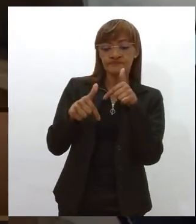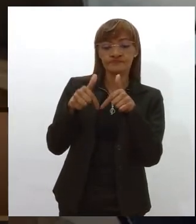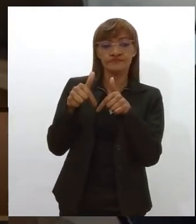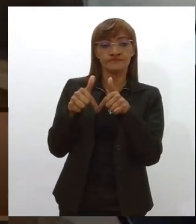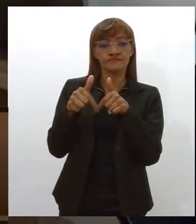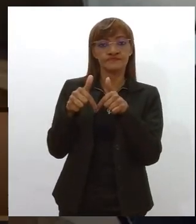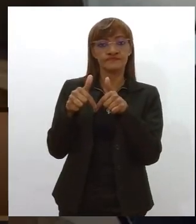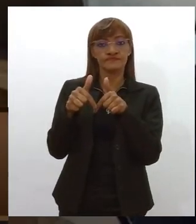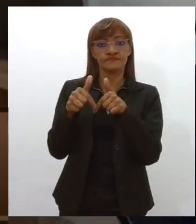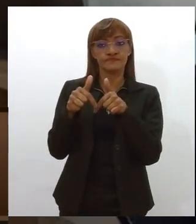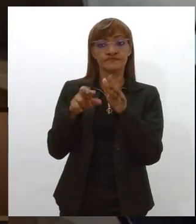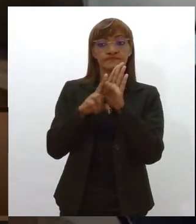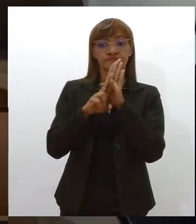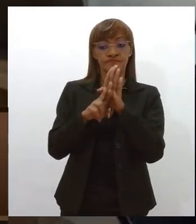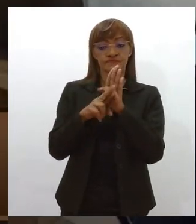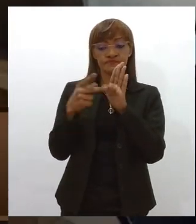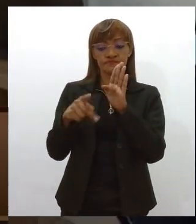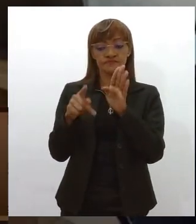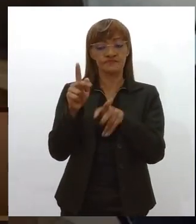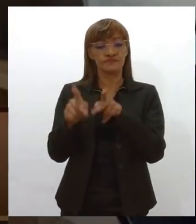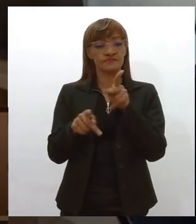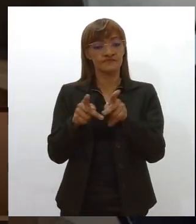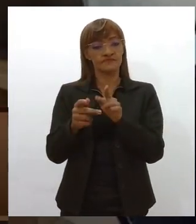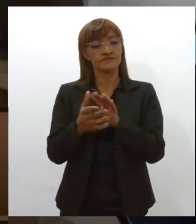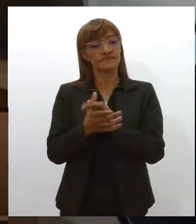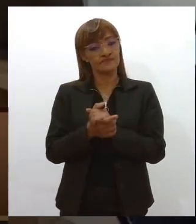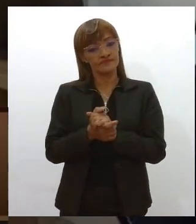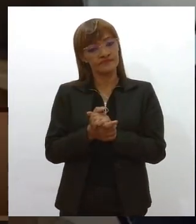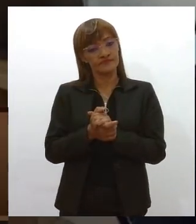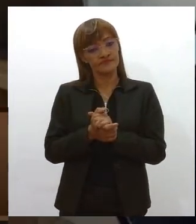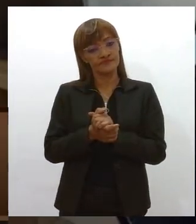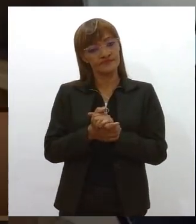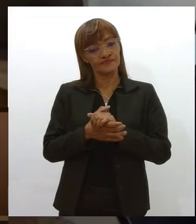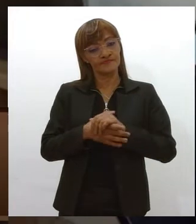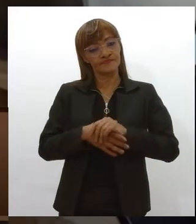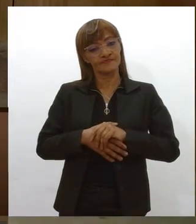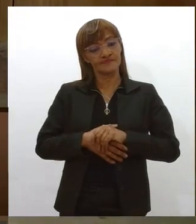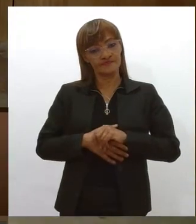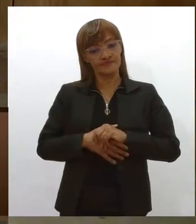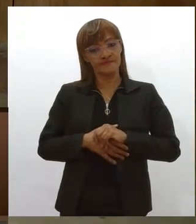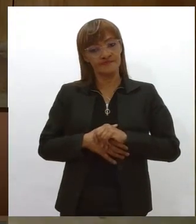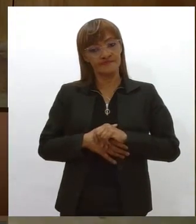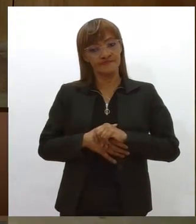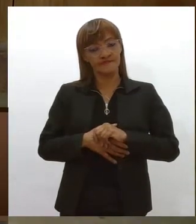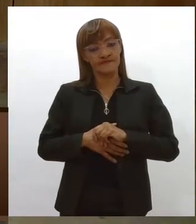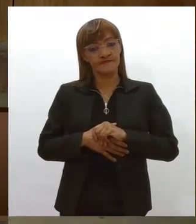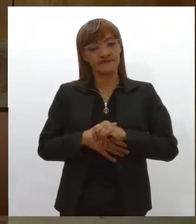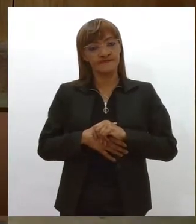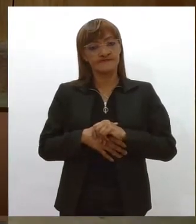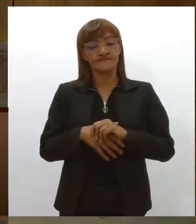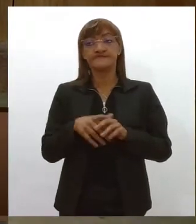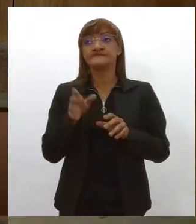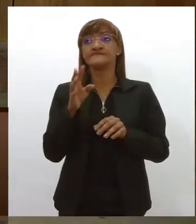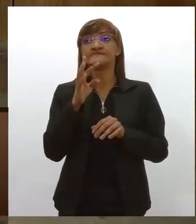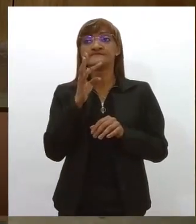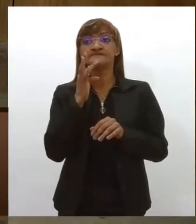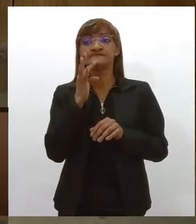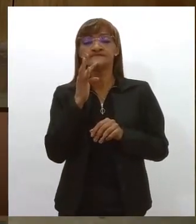Esse também é um dos motivos para eu aceitar. E é conhecer a realidade de perto, né?